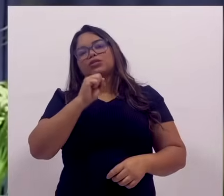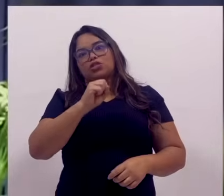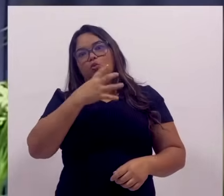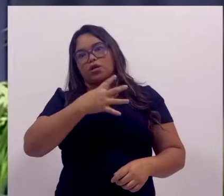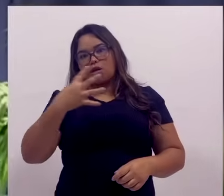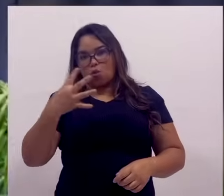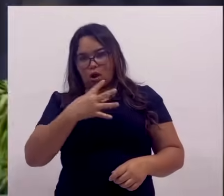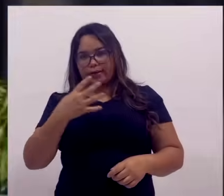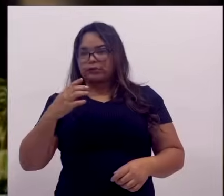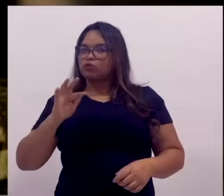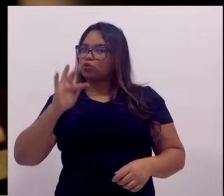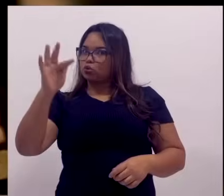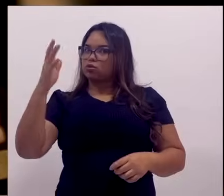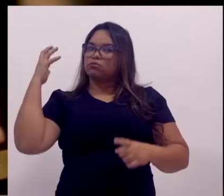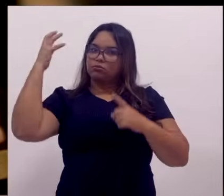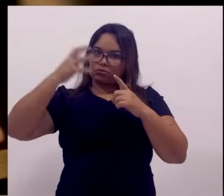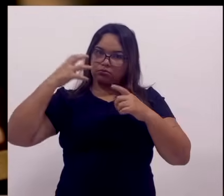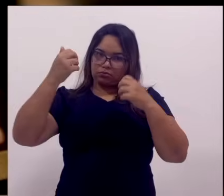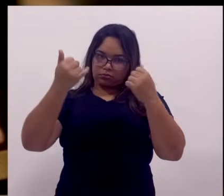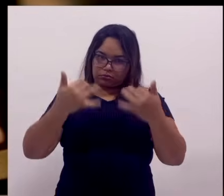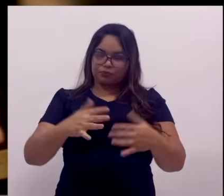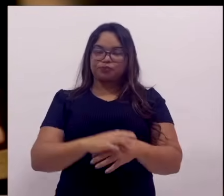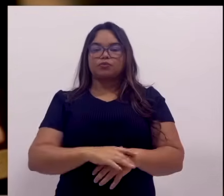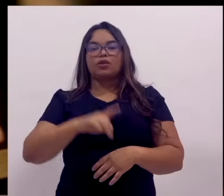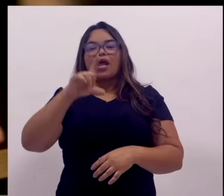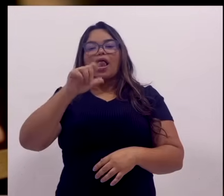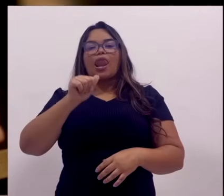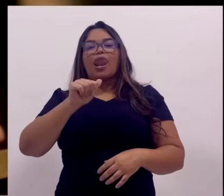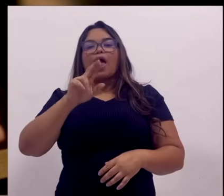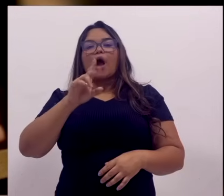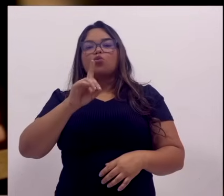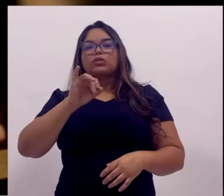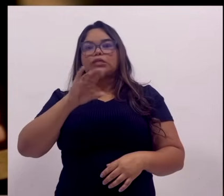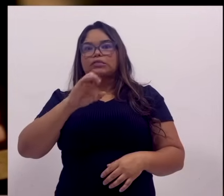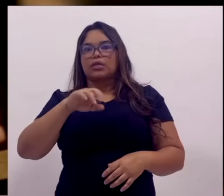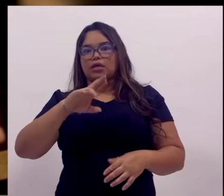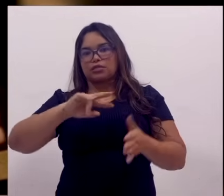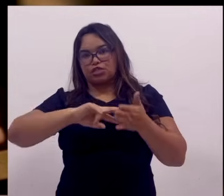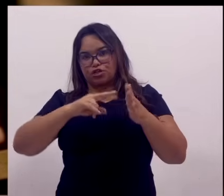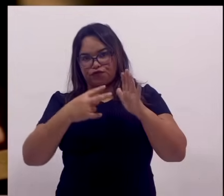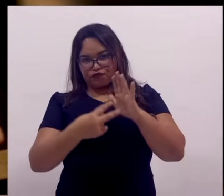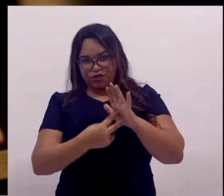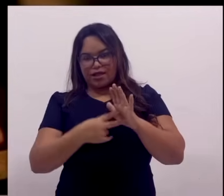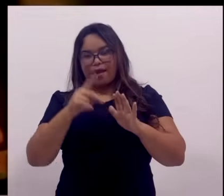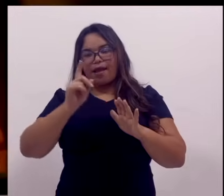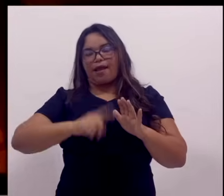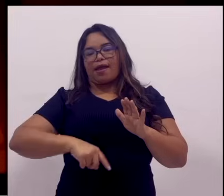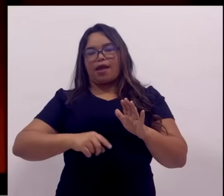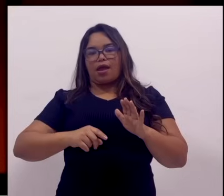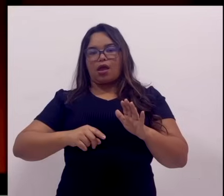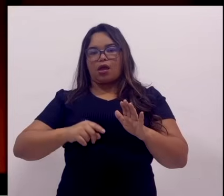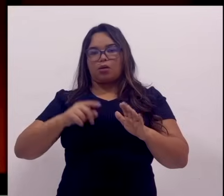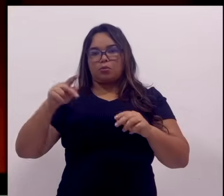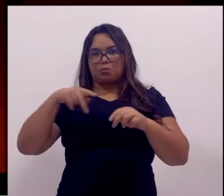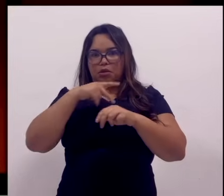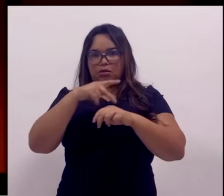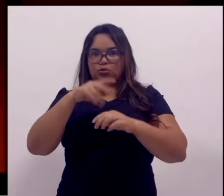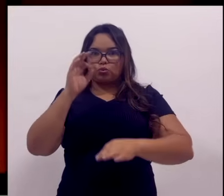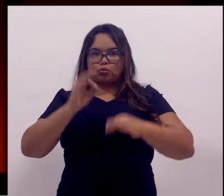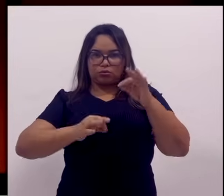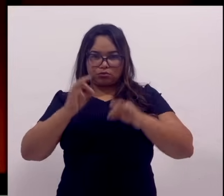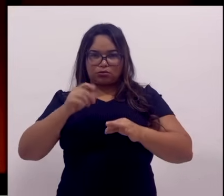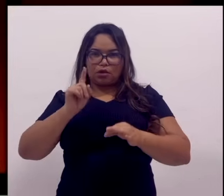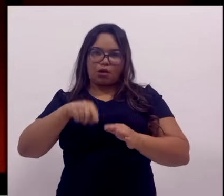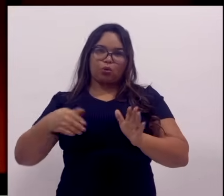uma palestra sobre essa data, e por isso nós não vamos falar sobre ela agora. Laodiceia significa a nação do